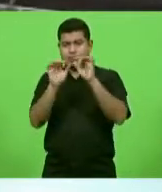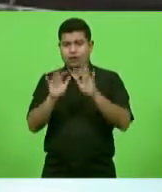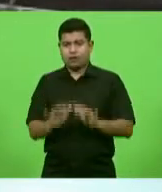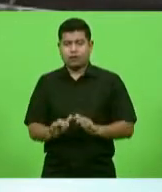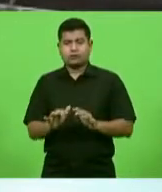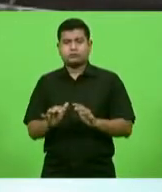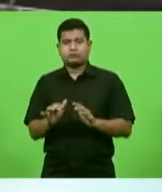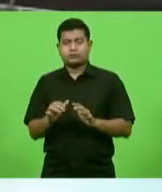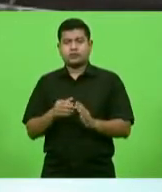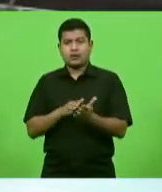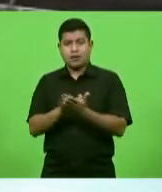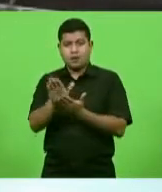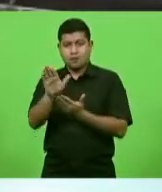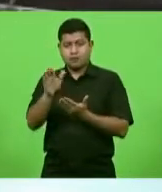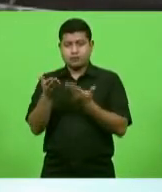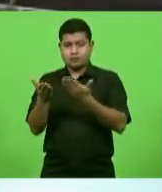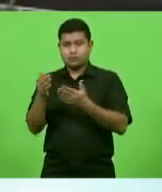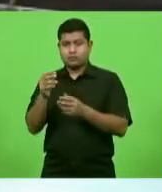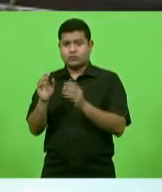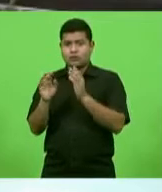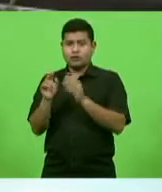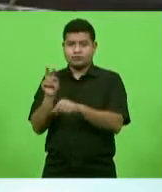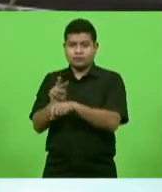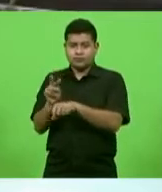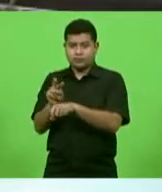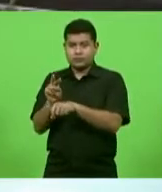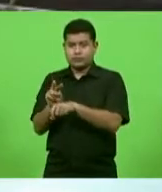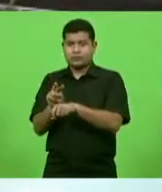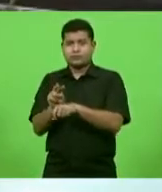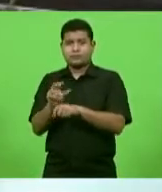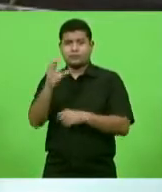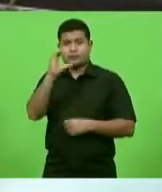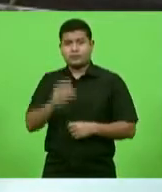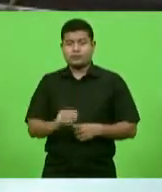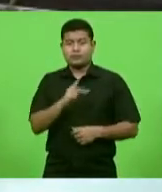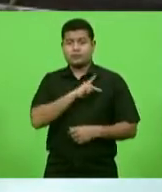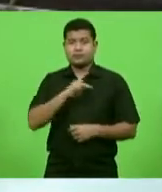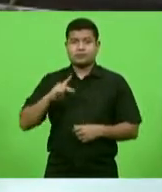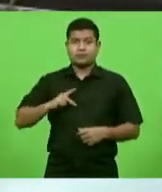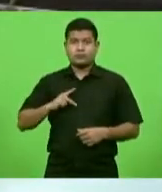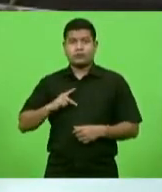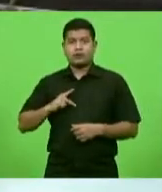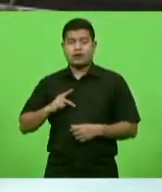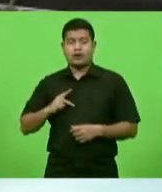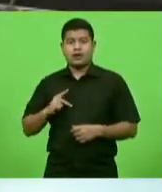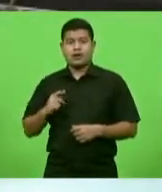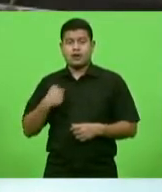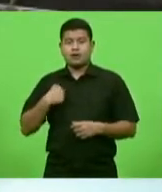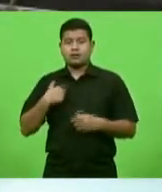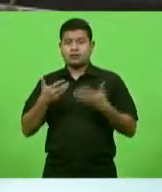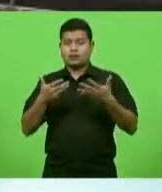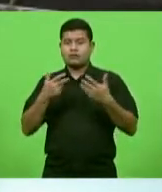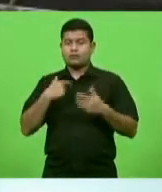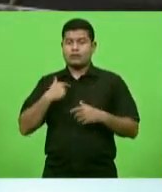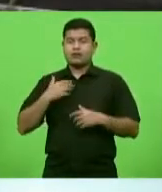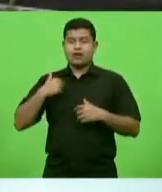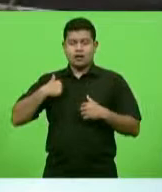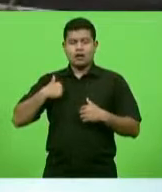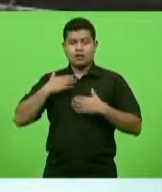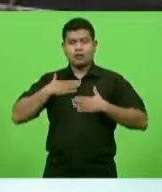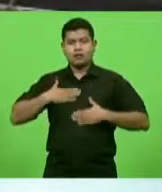do inquérito civil público, e quero dizer com toda tranquilidade, não fossem as